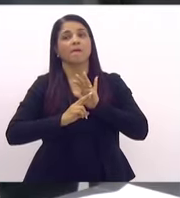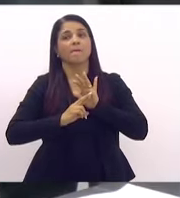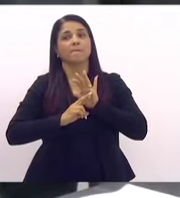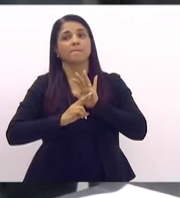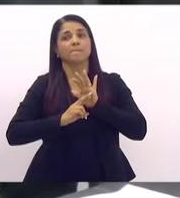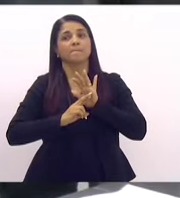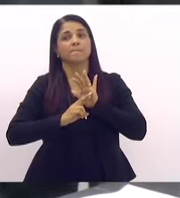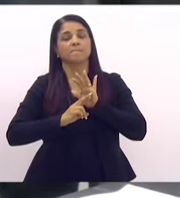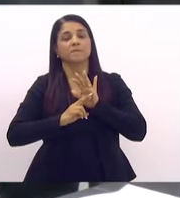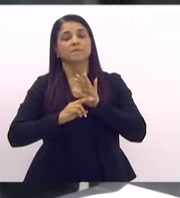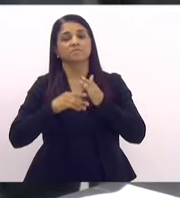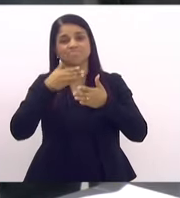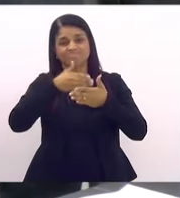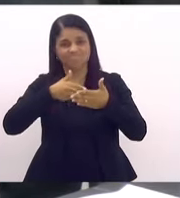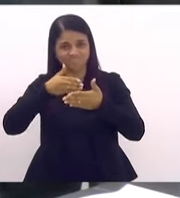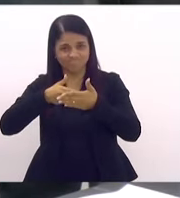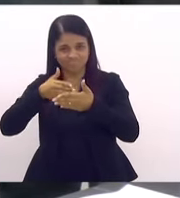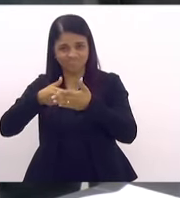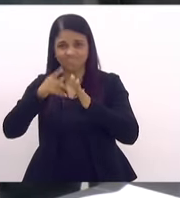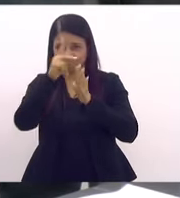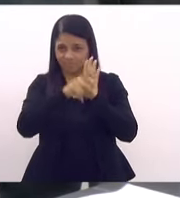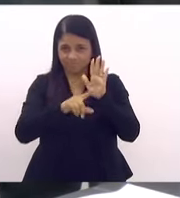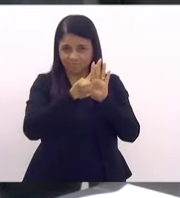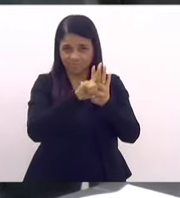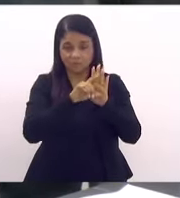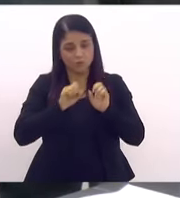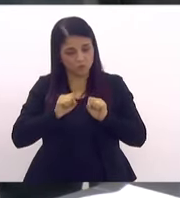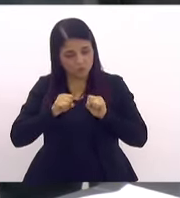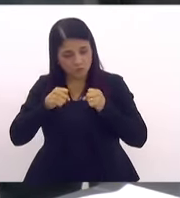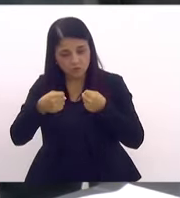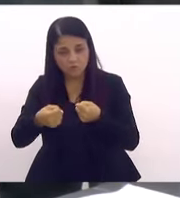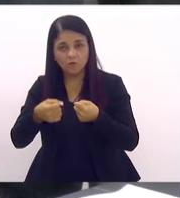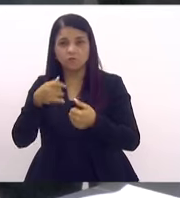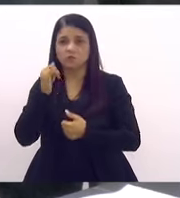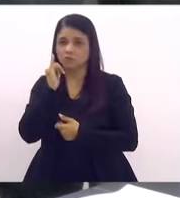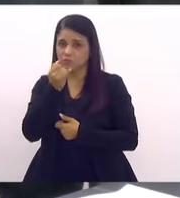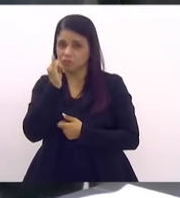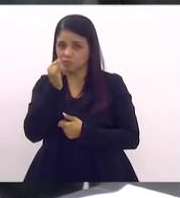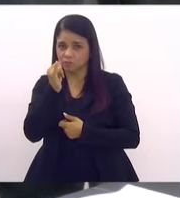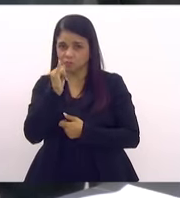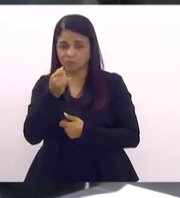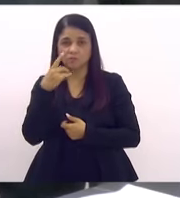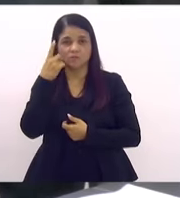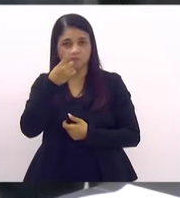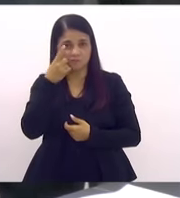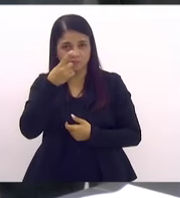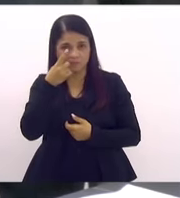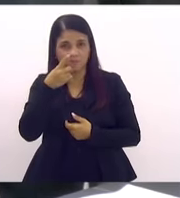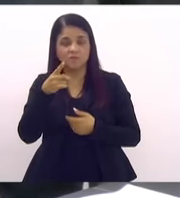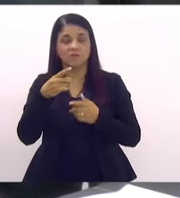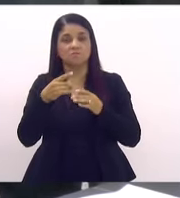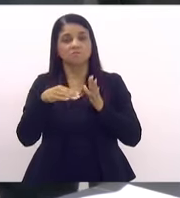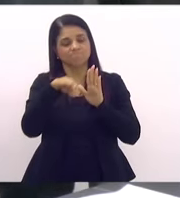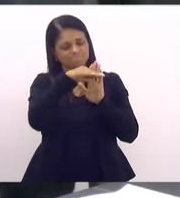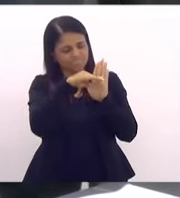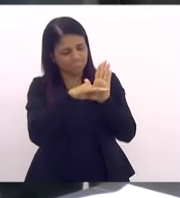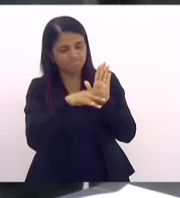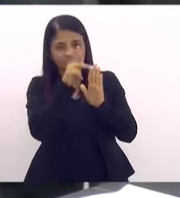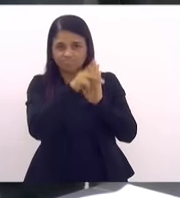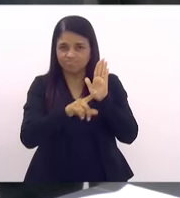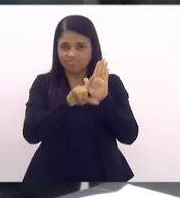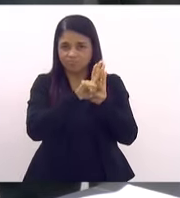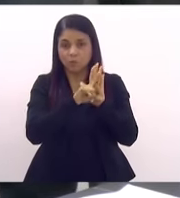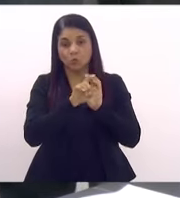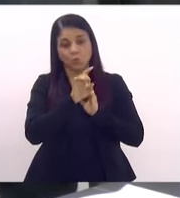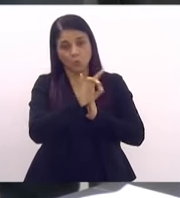represamento desses projetos e a gente, com o esforço aí de todos os colegas relatores, a gente colocou os projetos em pauta. A gente poderia fazer